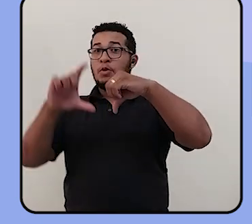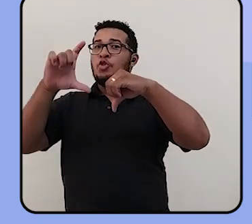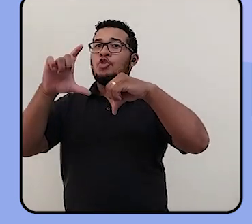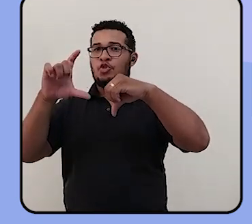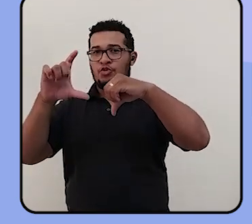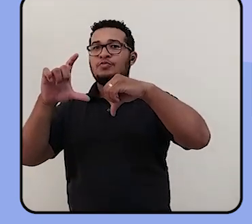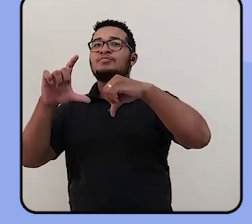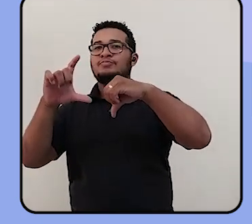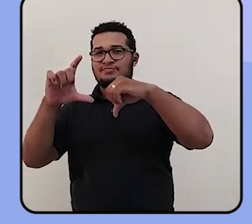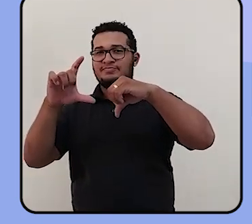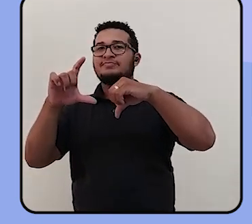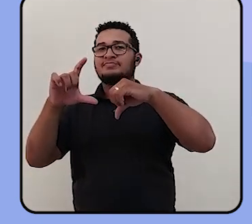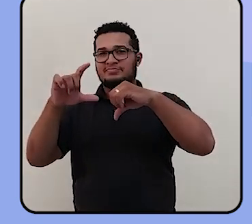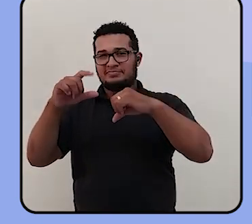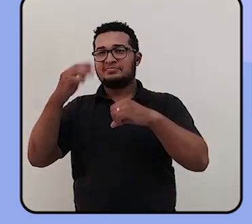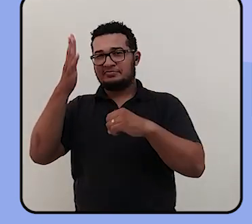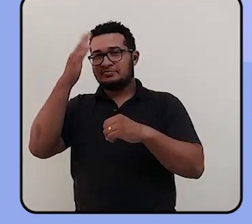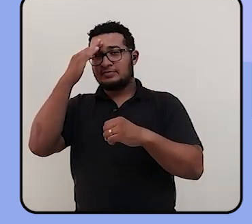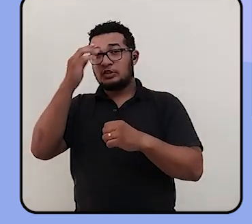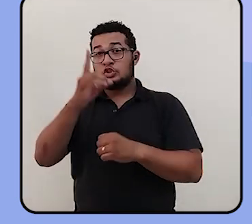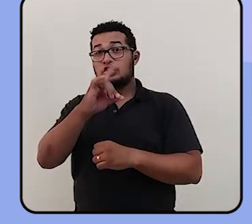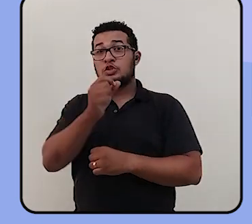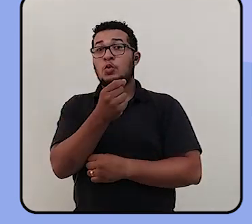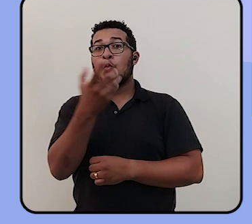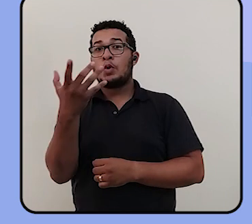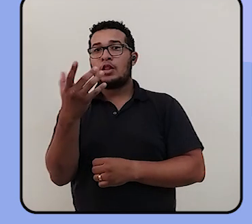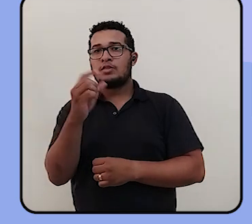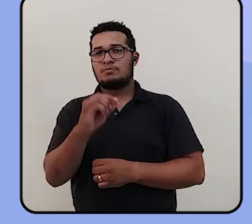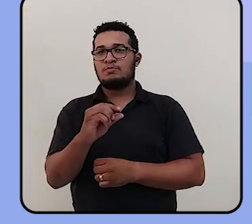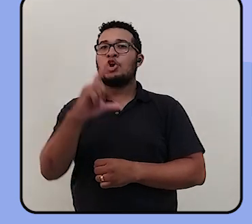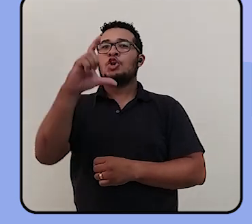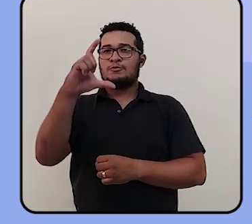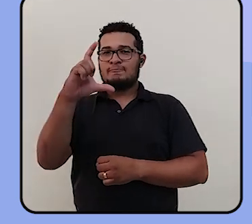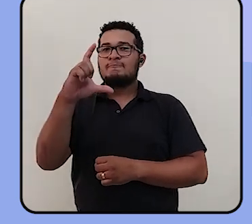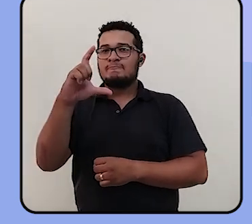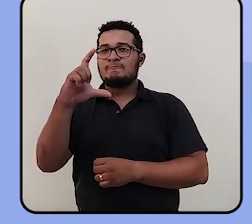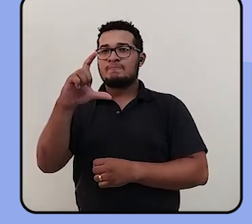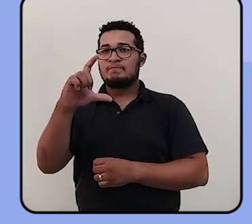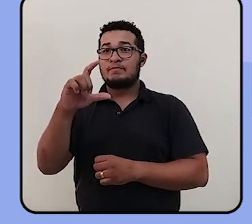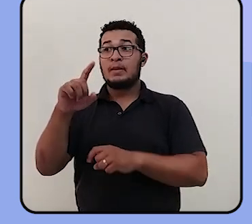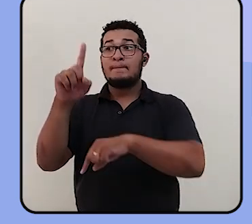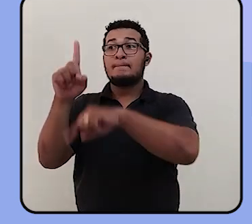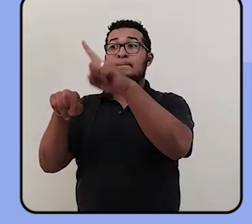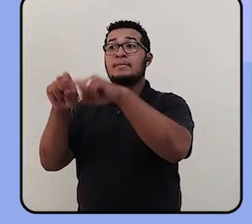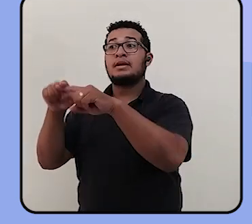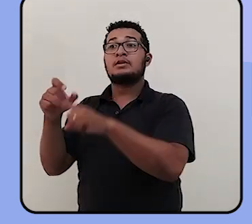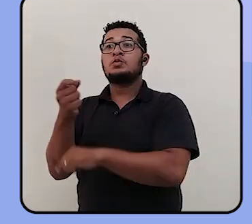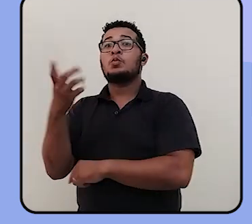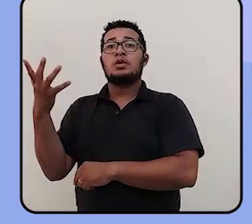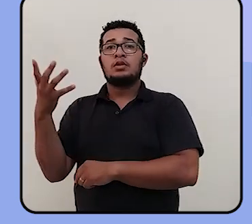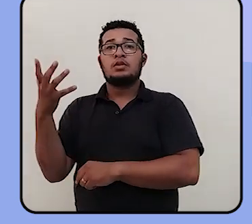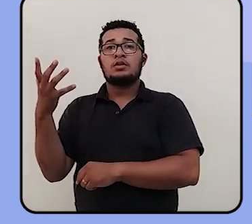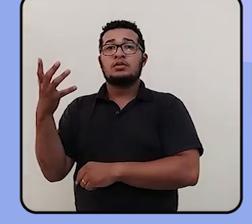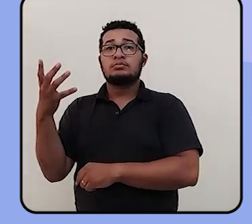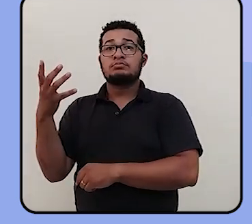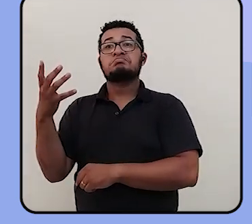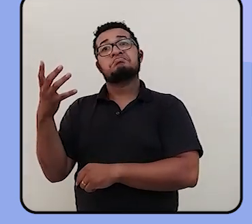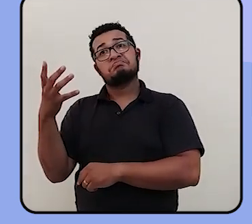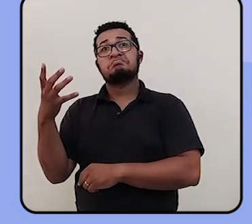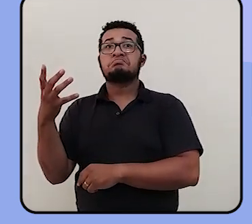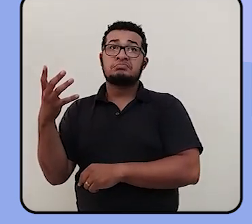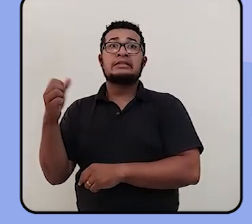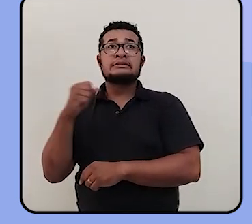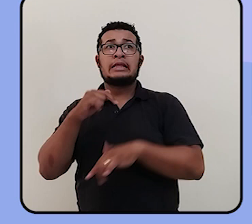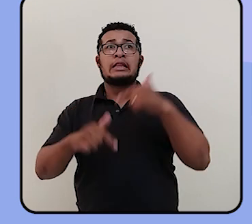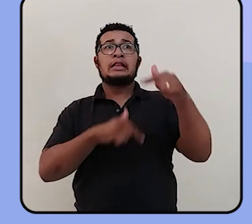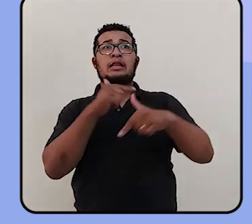a ser 9. O que aconteceu com essa quantidade de dias? Aumentou. E a quantidade de peças? Ué,